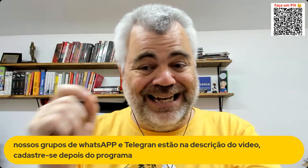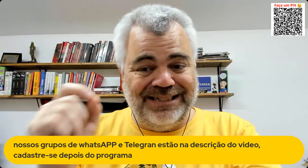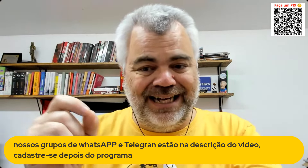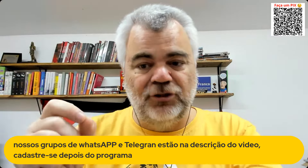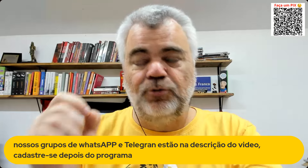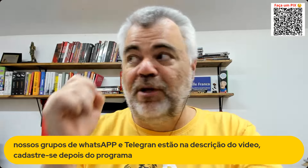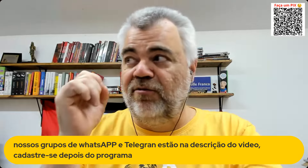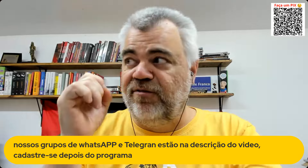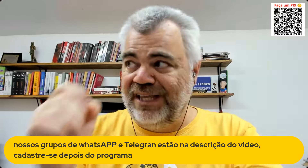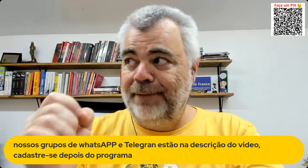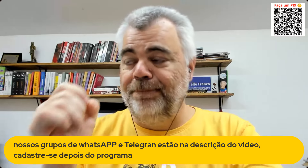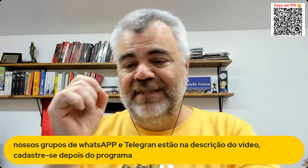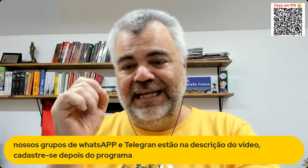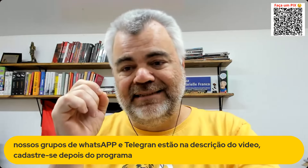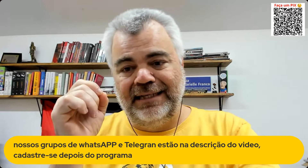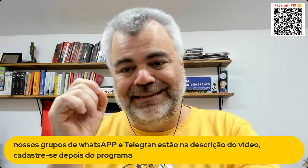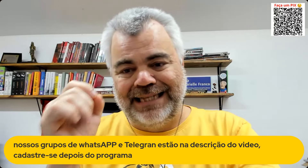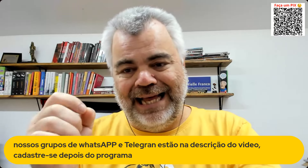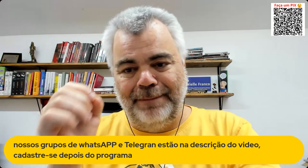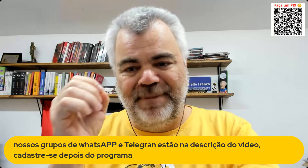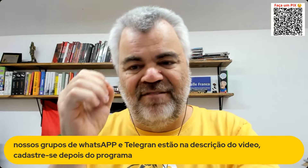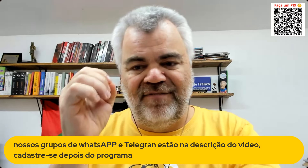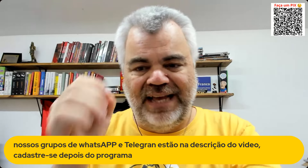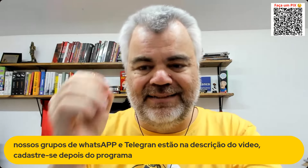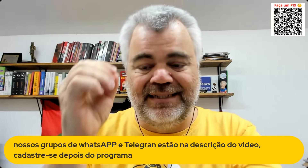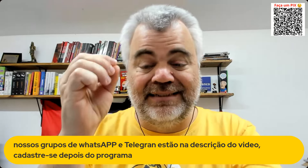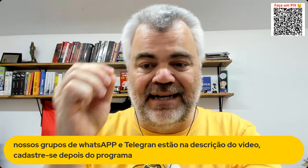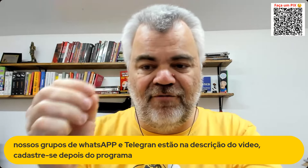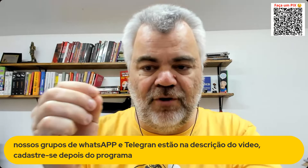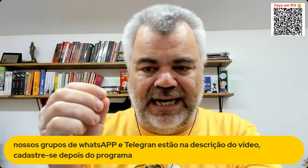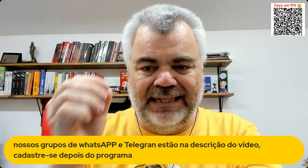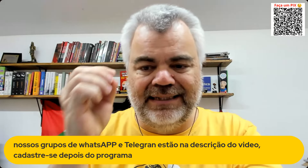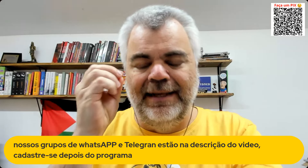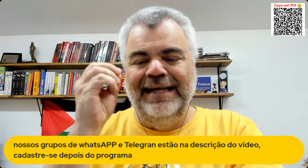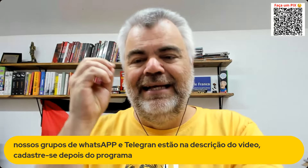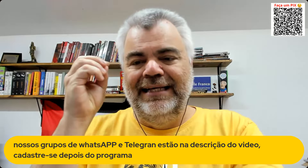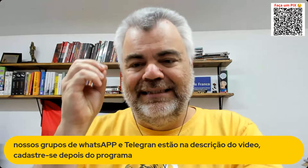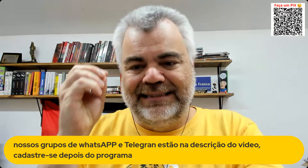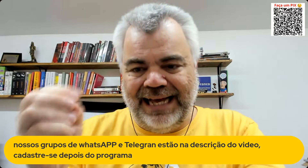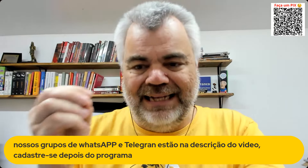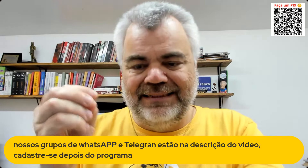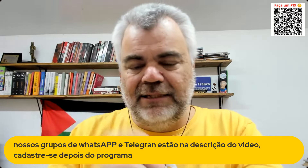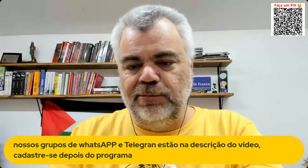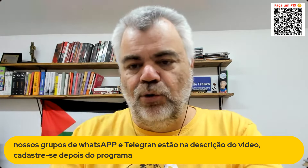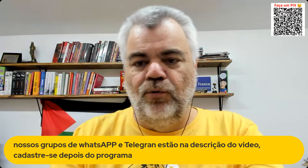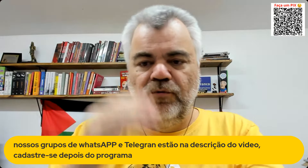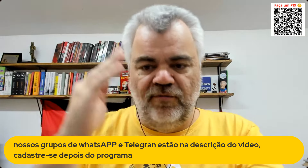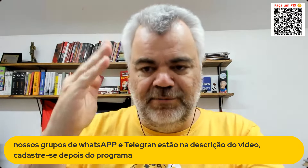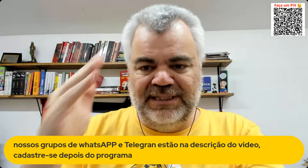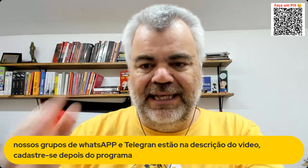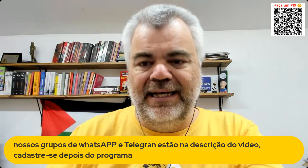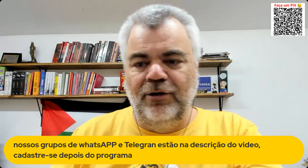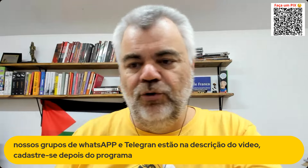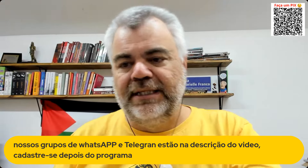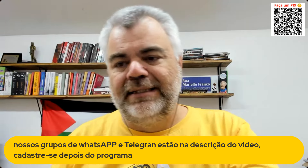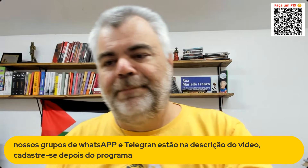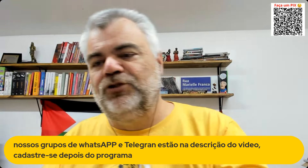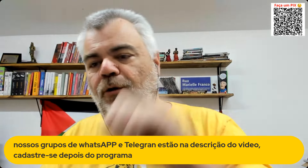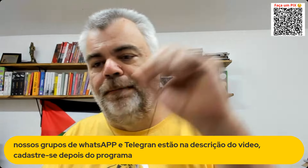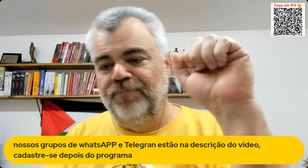luta, engajados pelo fim dessa escala perversa, escravocrata, escala 6x1. Vamos